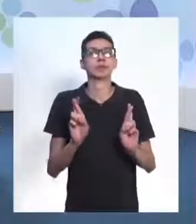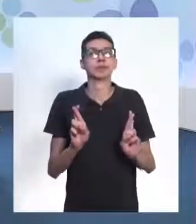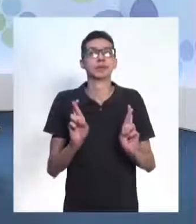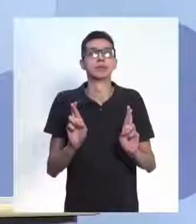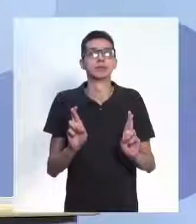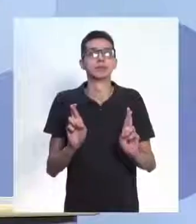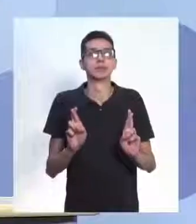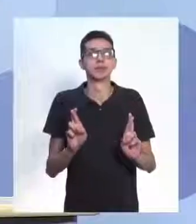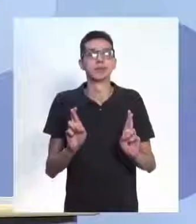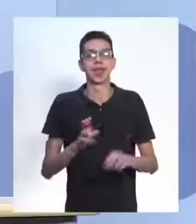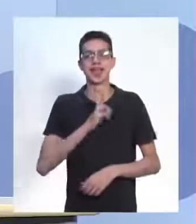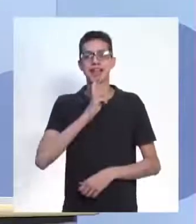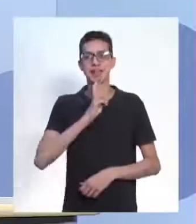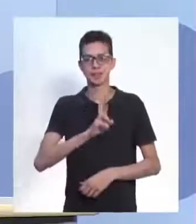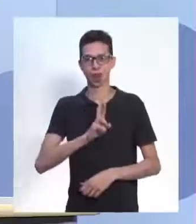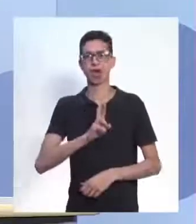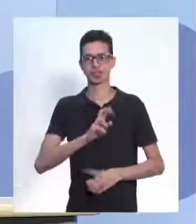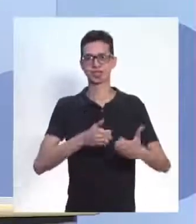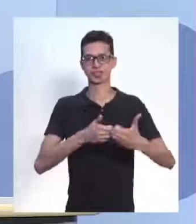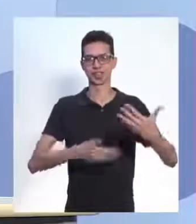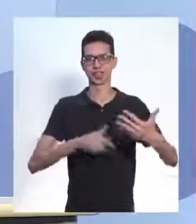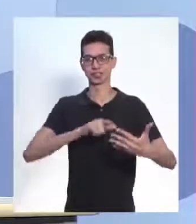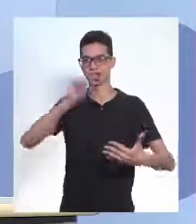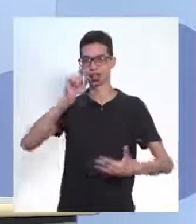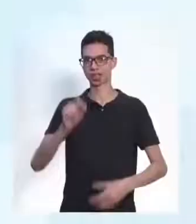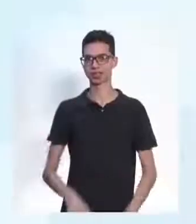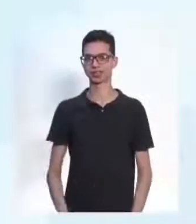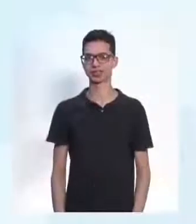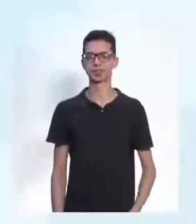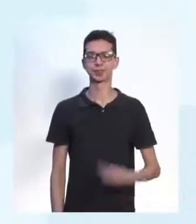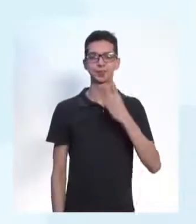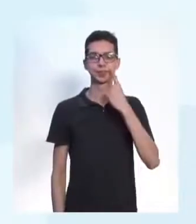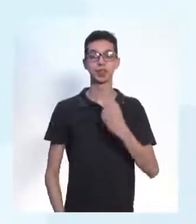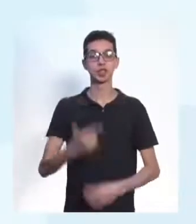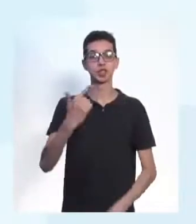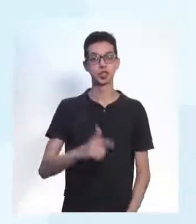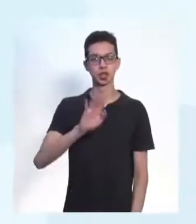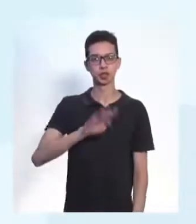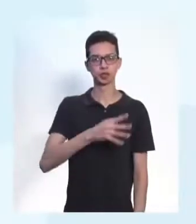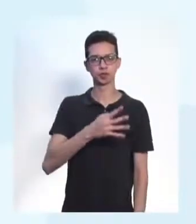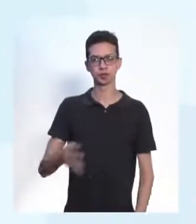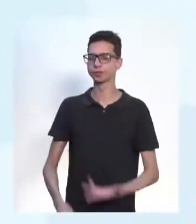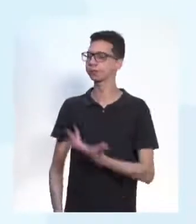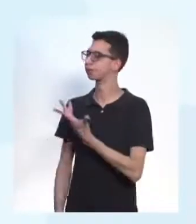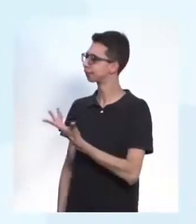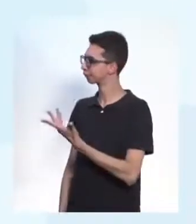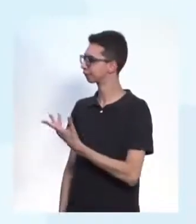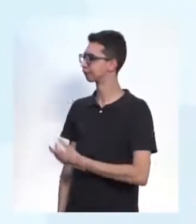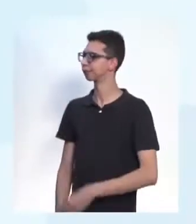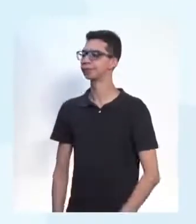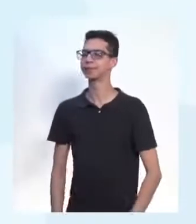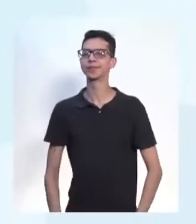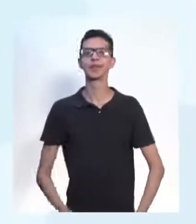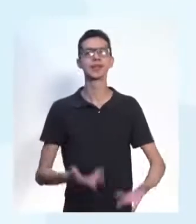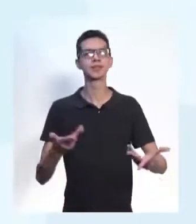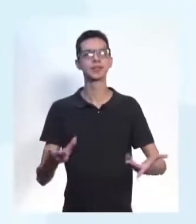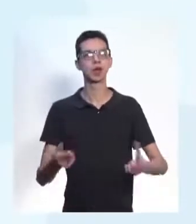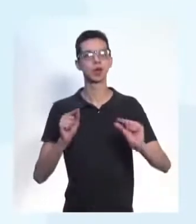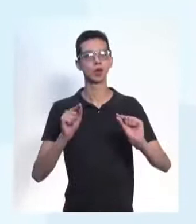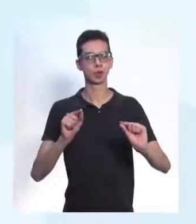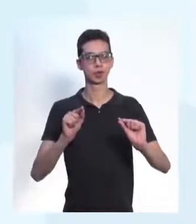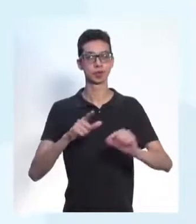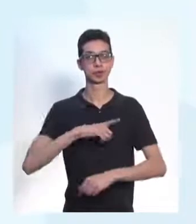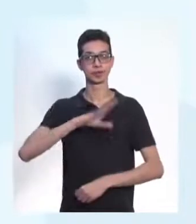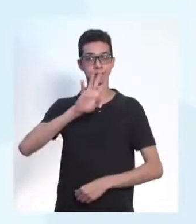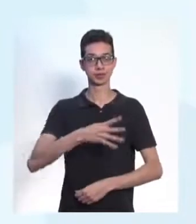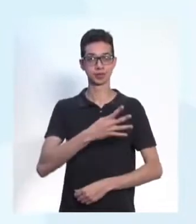chat. Então, enquanto a professora está copiando, bora colocar o quadro aí novamente para vocês, olha lá. Então, nesse quadro aí, eu tenho as